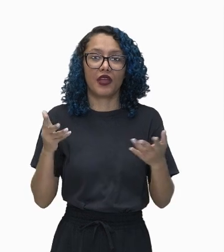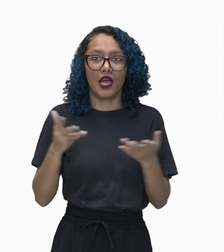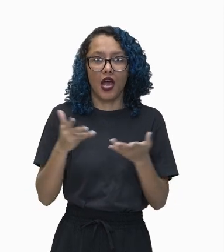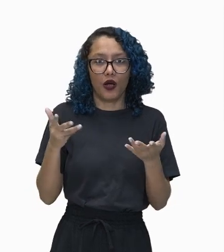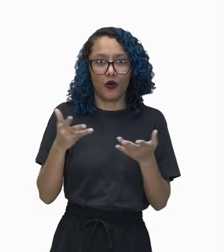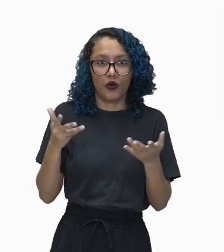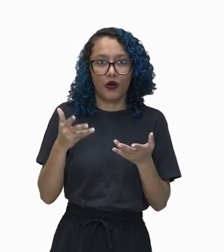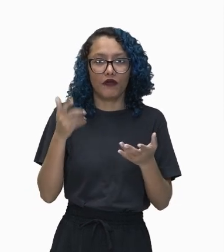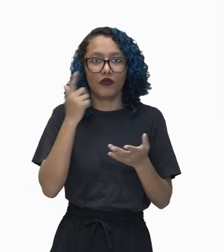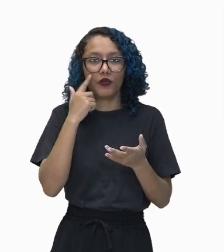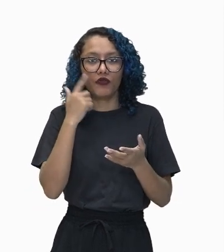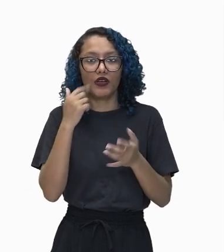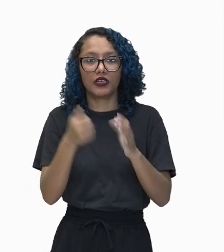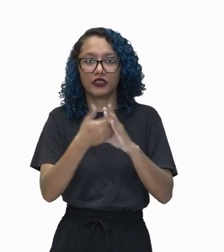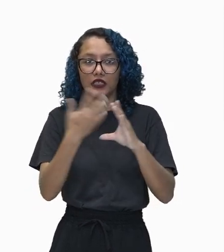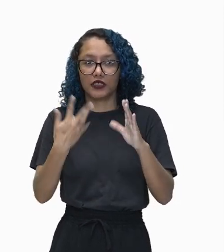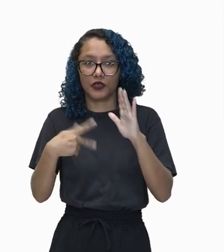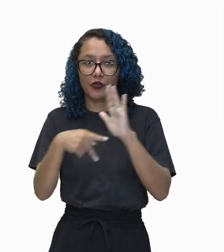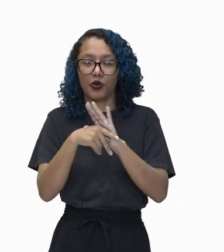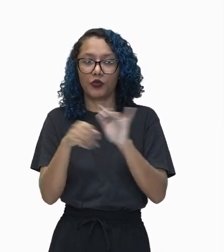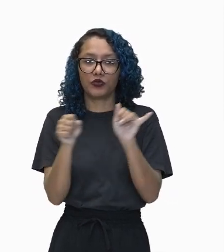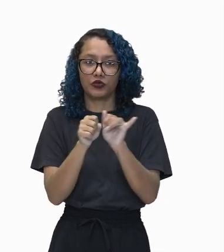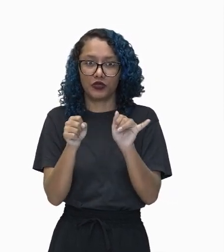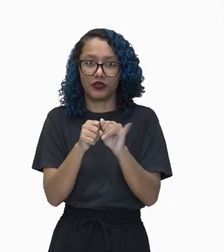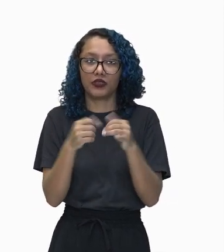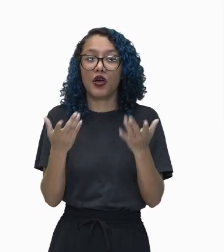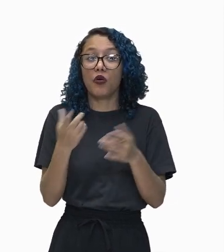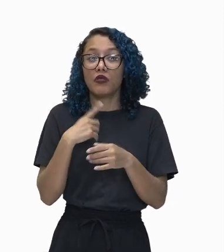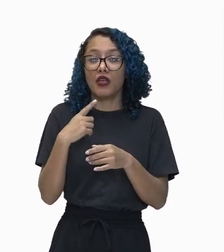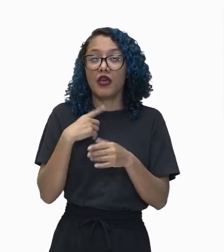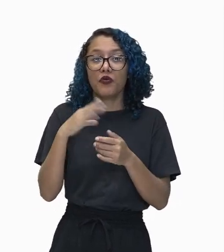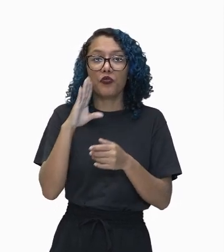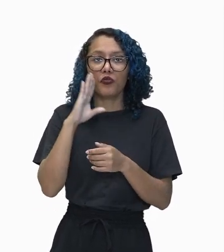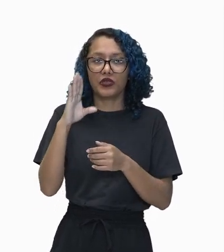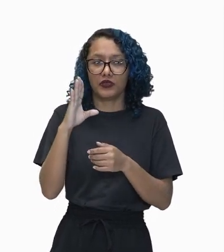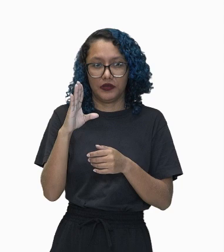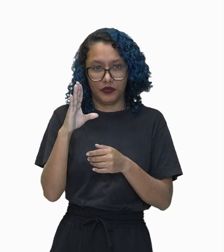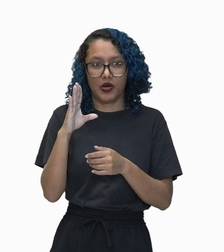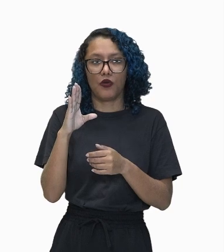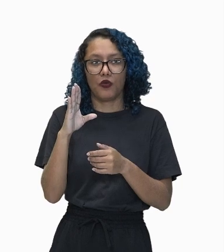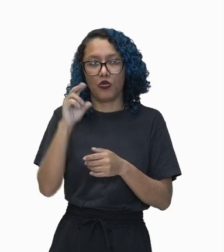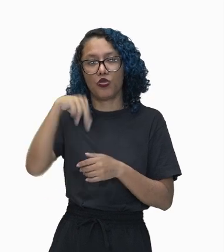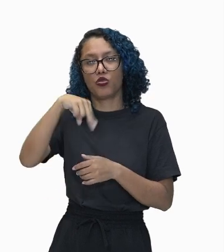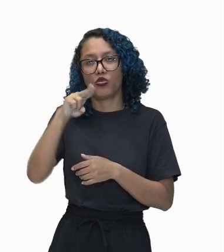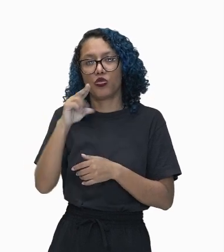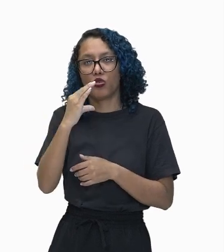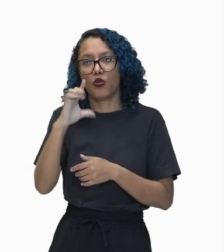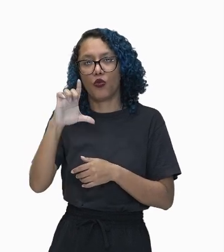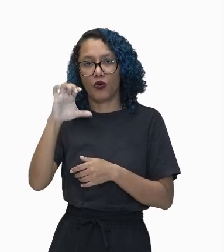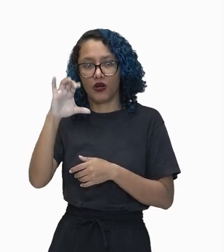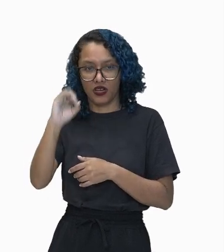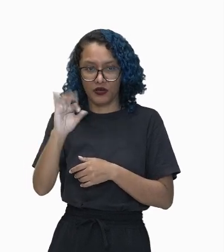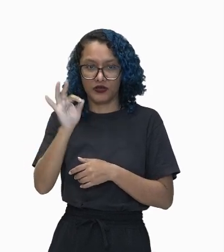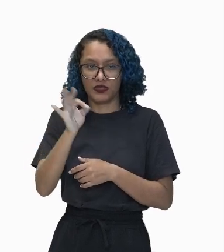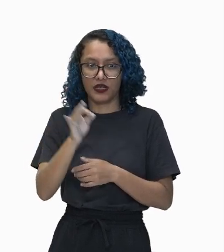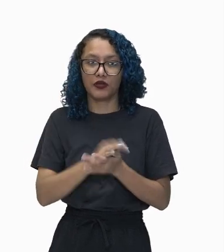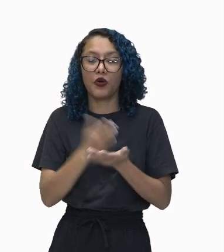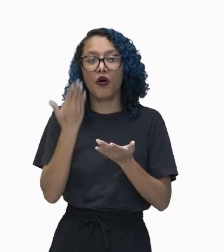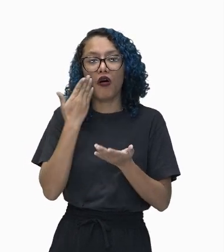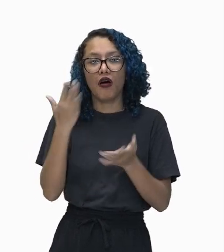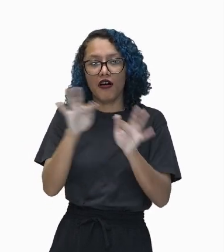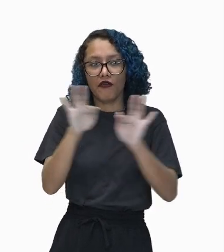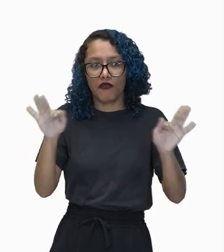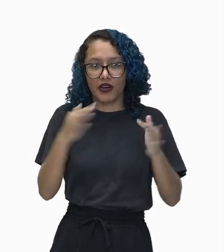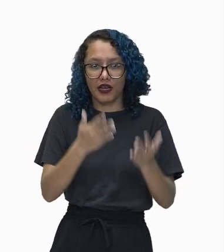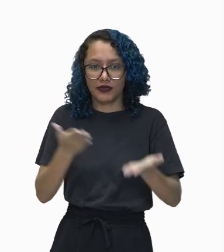características do sujeito. Primeiro, nós temos o núcleo do sujeito. Olha só essa oração aí que nós trouxemos aí para você. Os resultados das